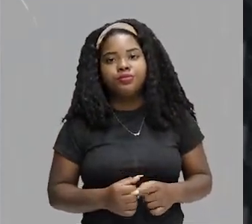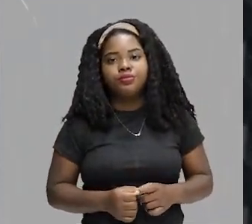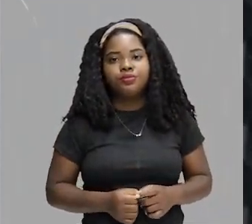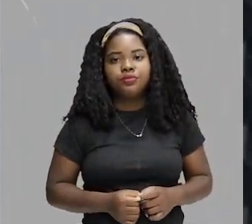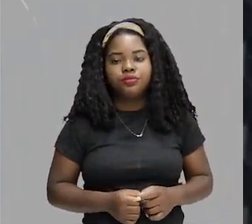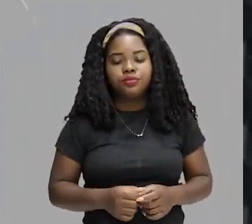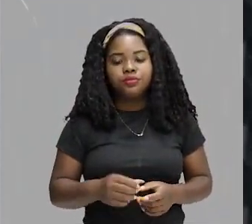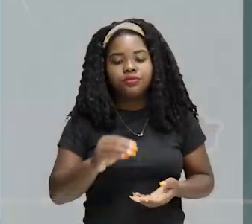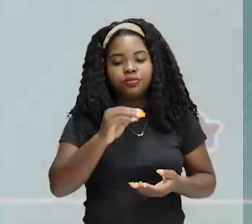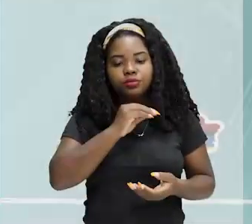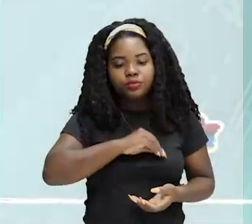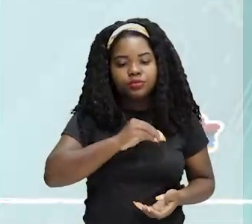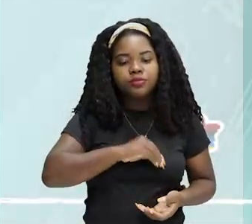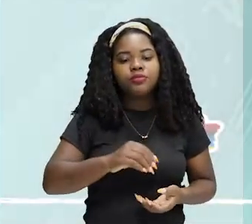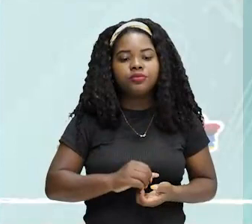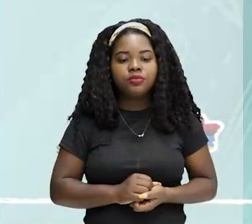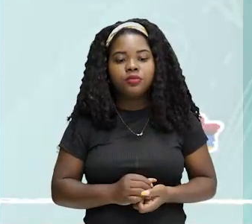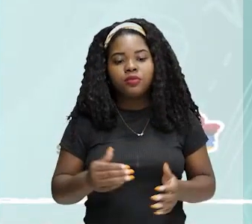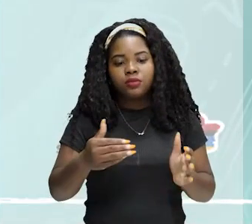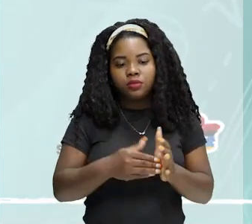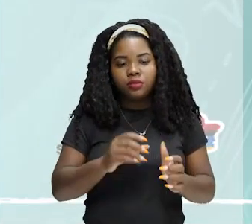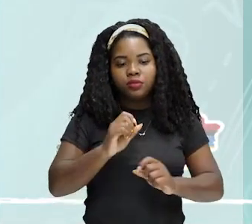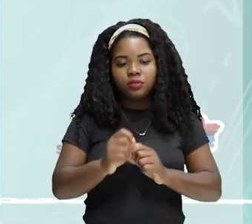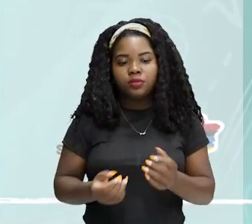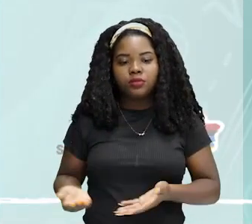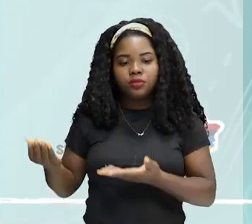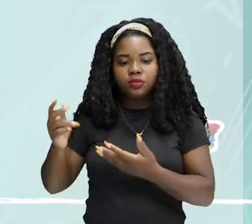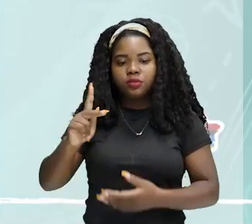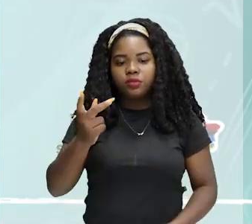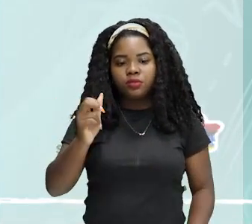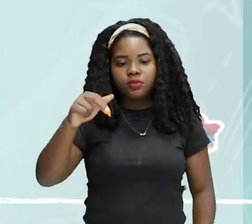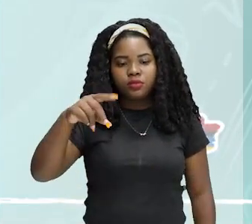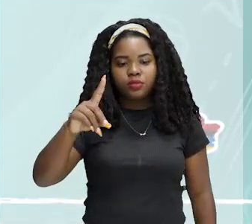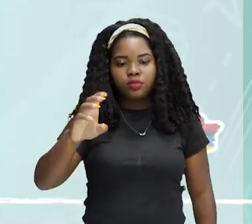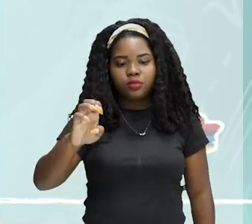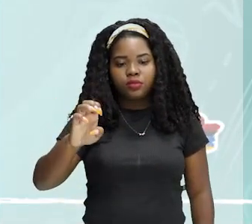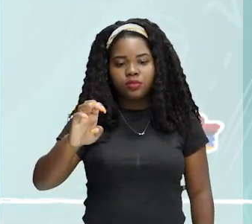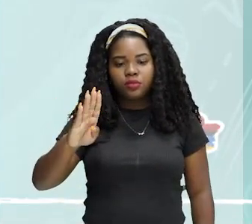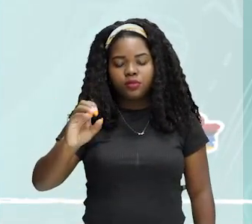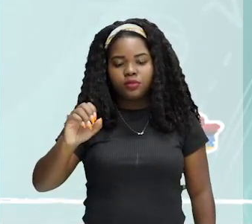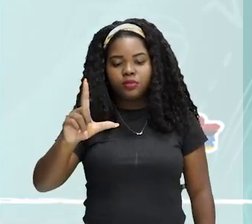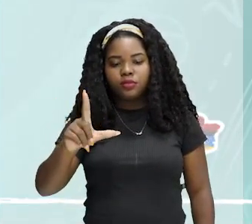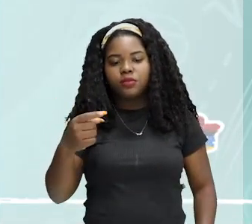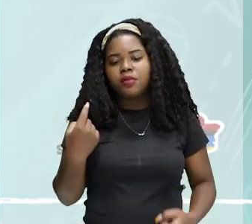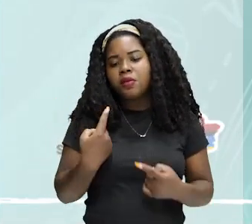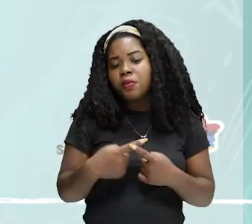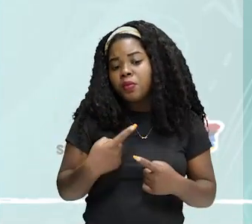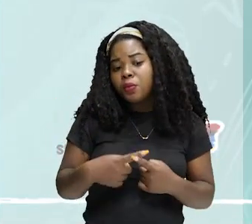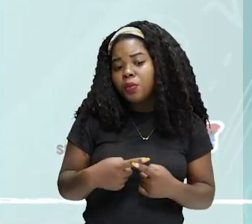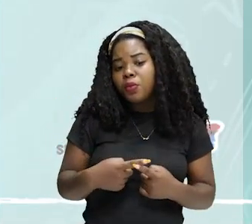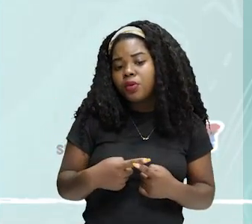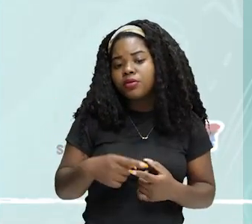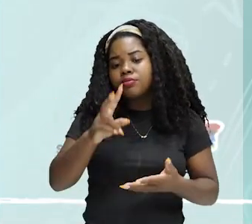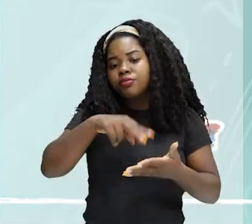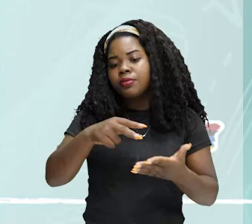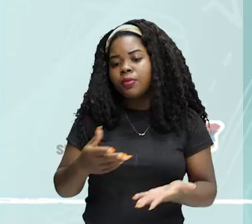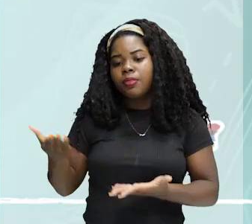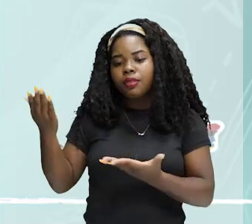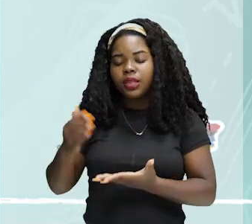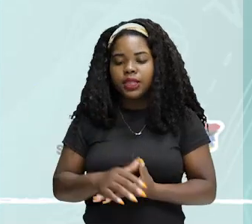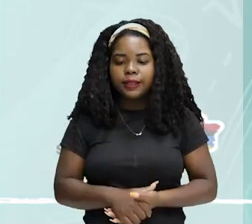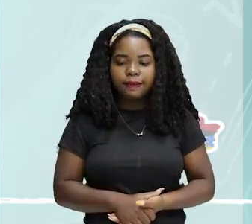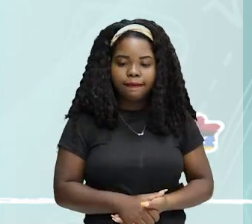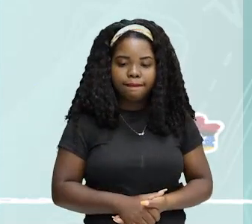certo? E por último aqui eu trouxe o handball. Por que será que o handball não é um esporte